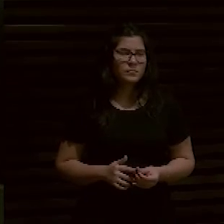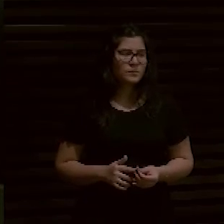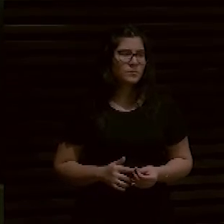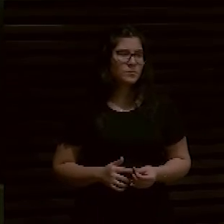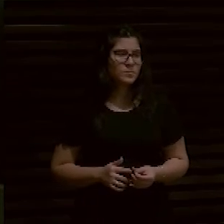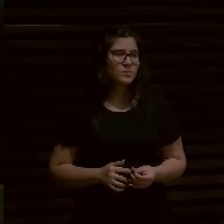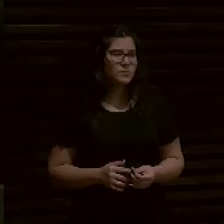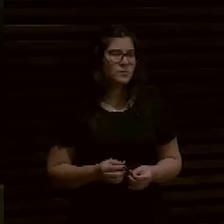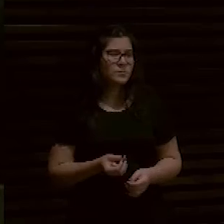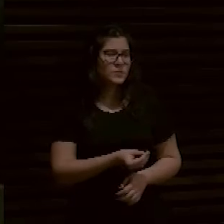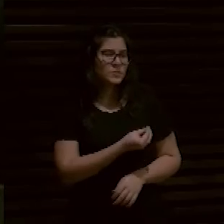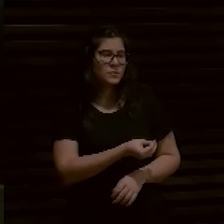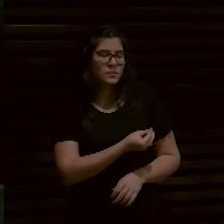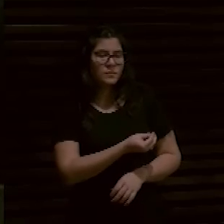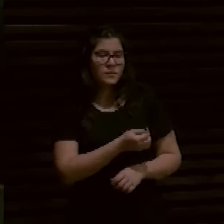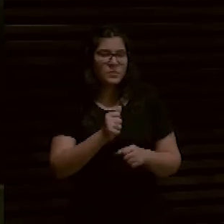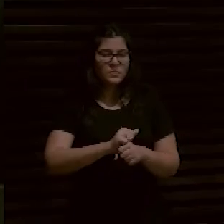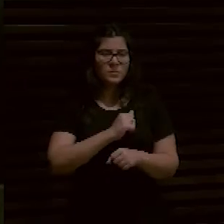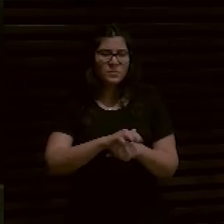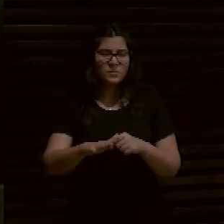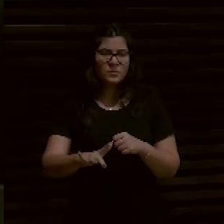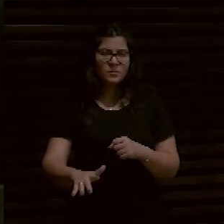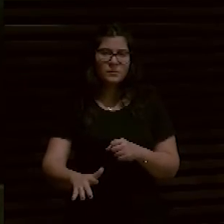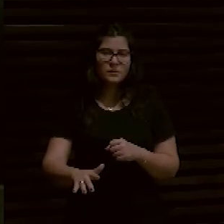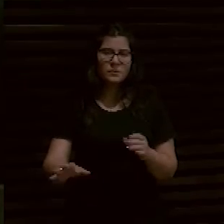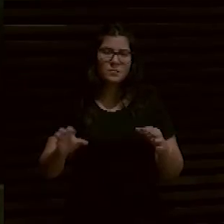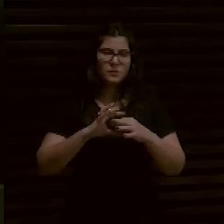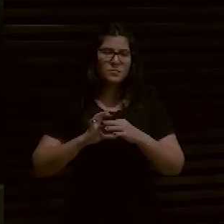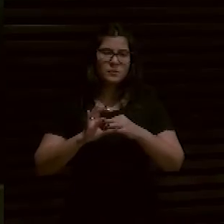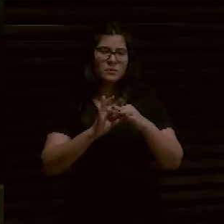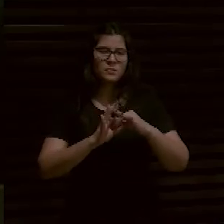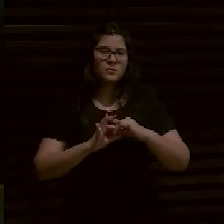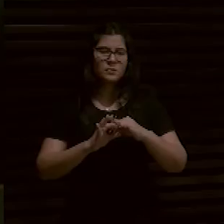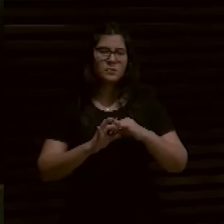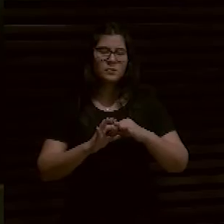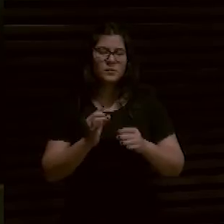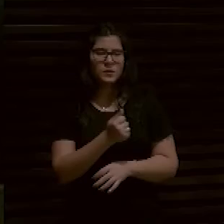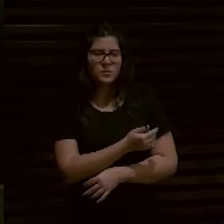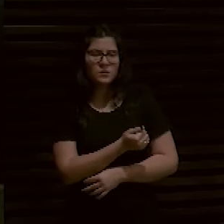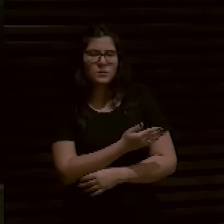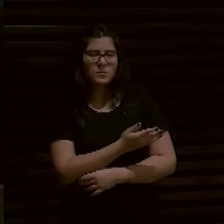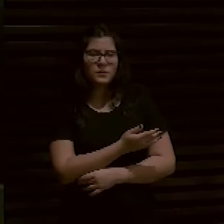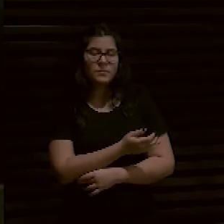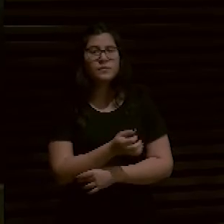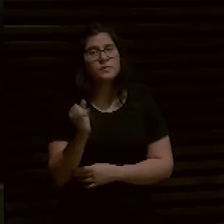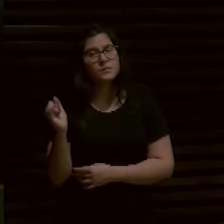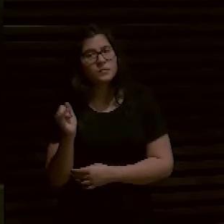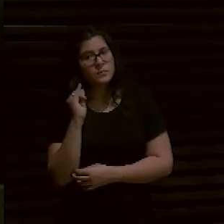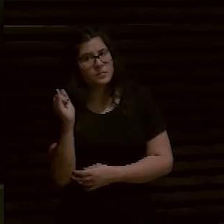a vida em abundância relaciona-se completamente com o coração. Interessante